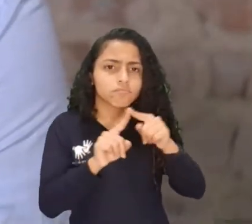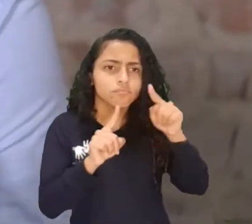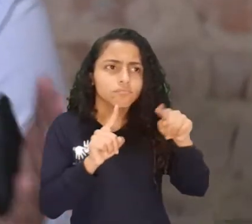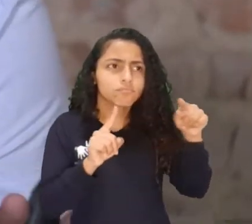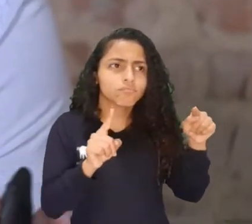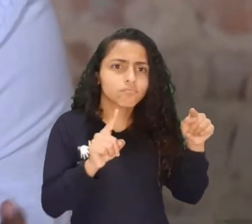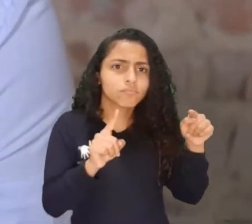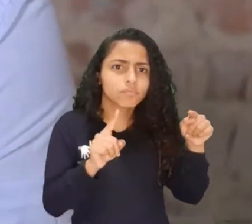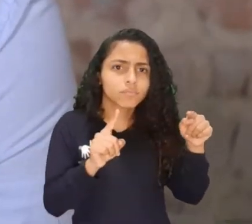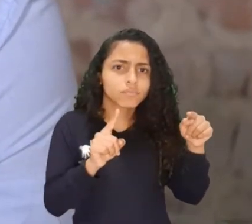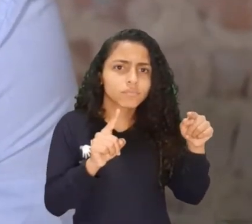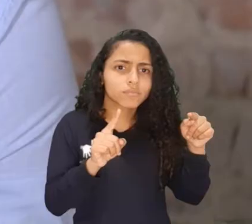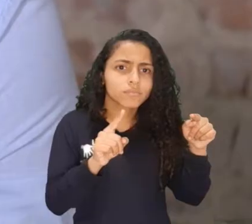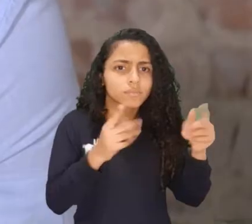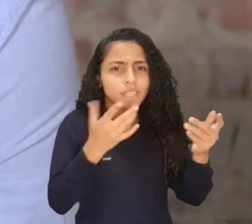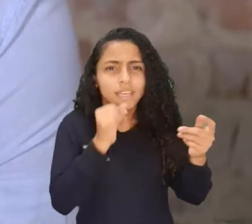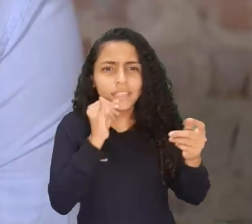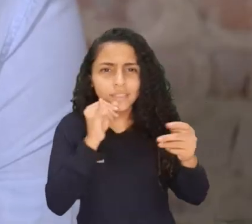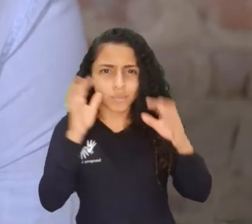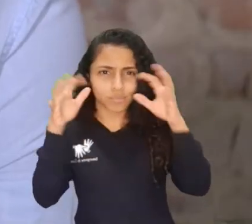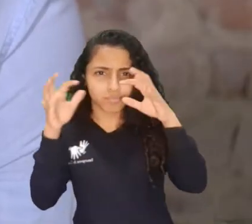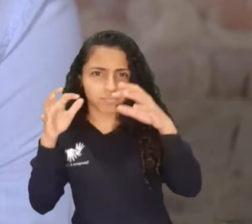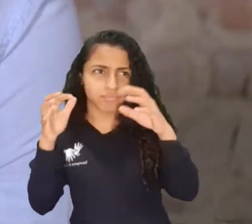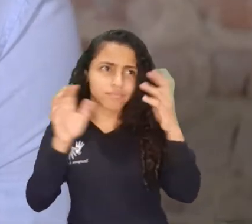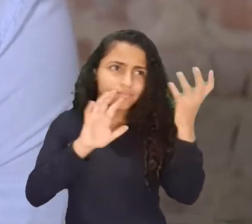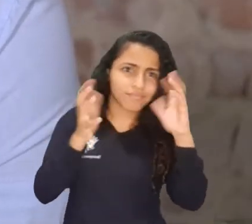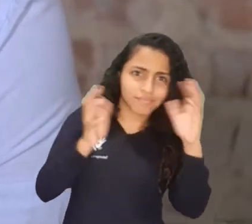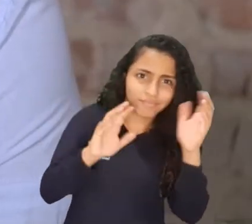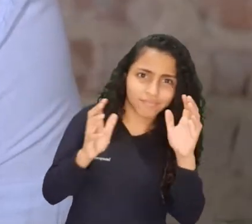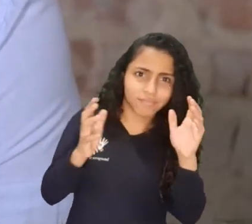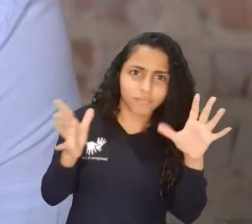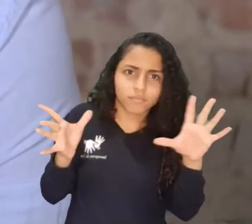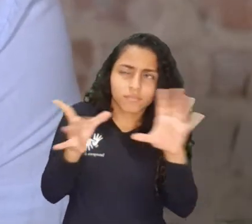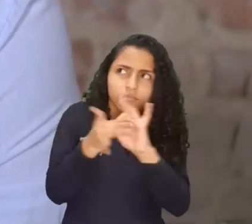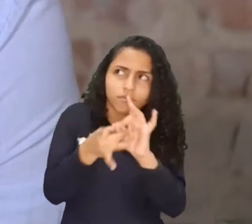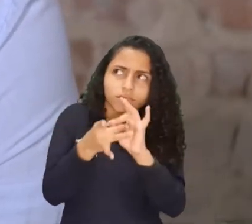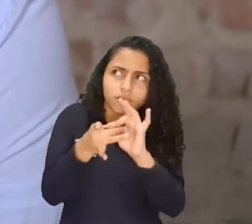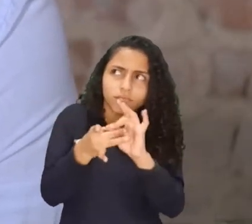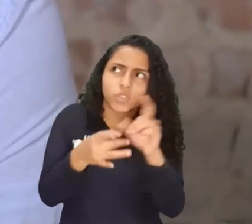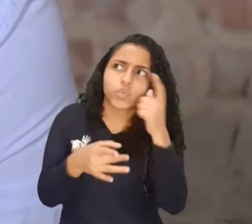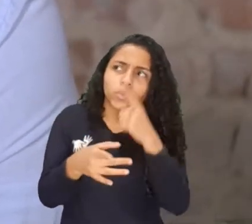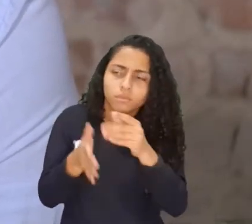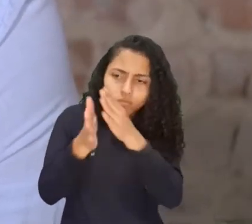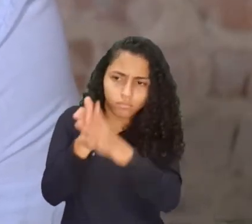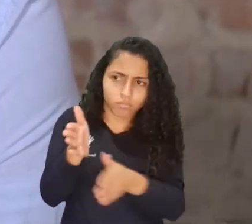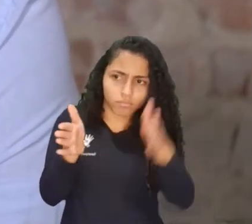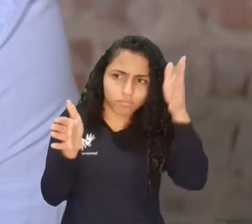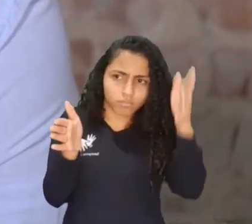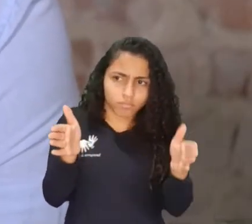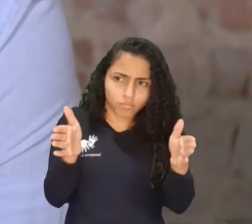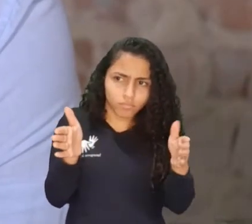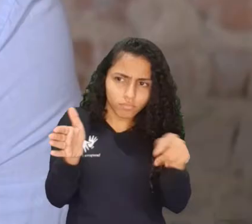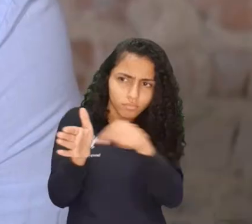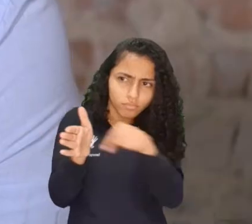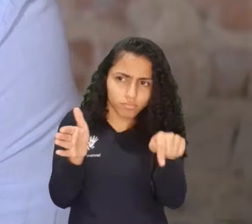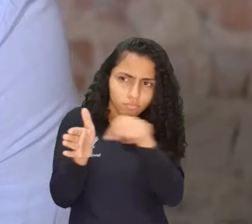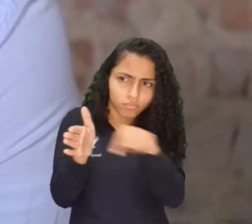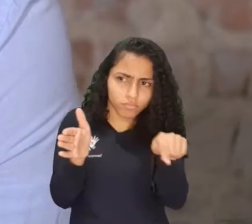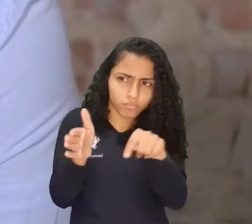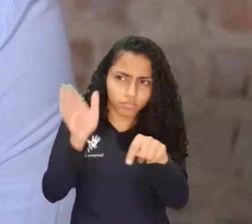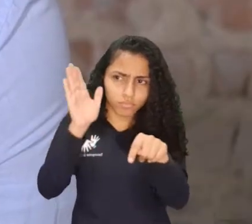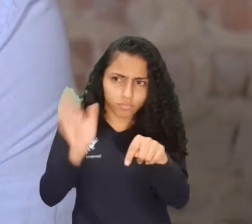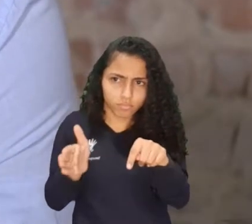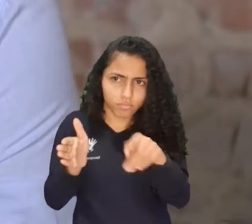dimensões, umidade e temperatura, e dizer que tudo que está dentro desse espaço bidimensional de 2 dimensões que eu